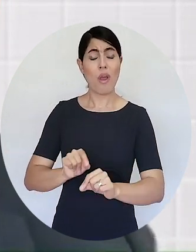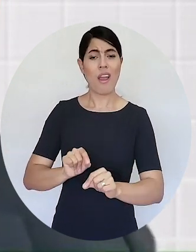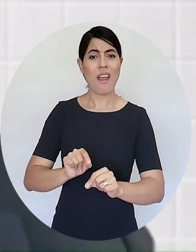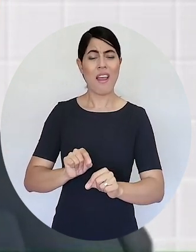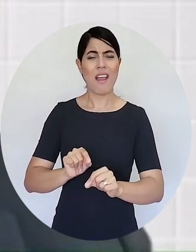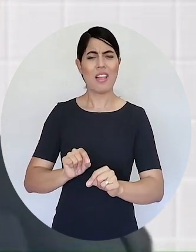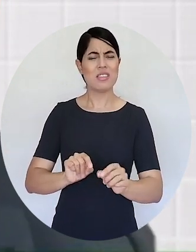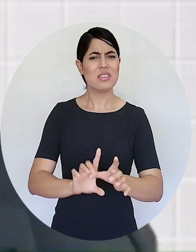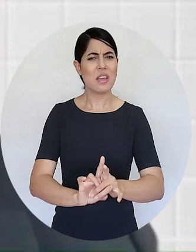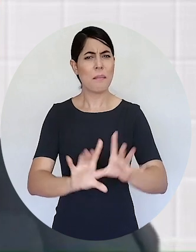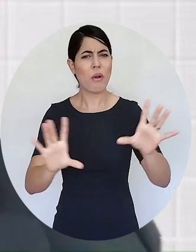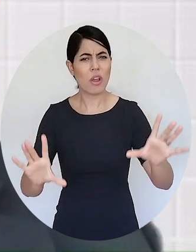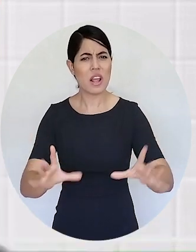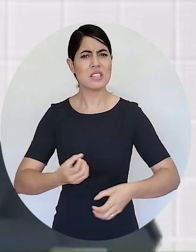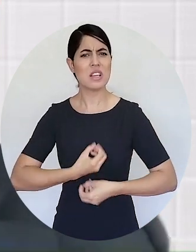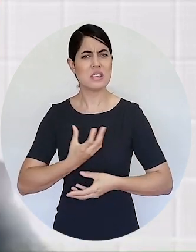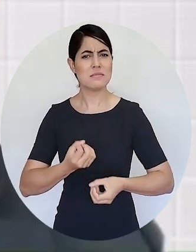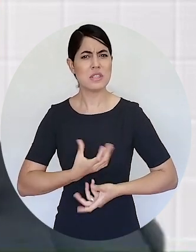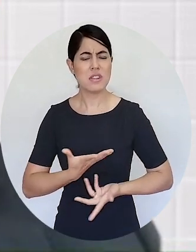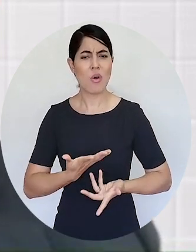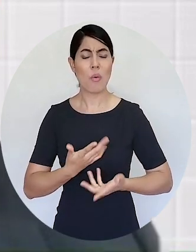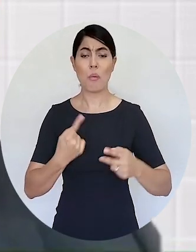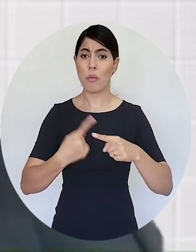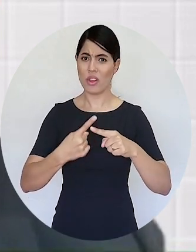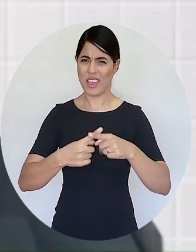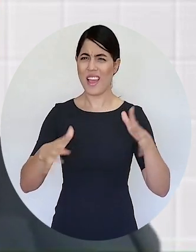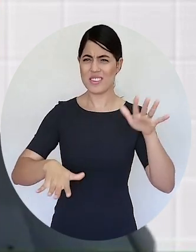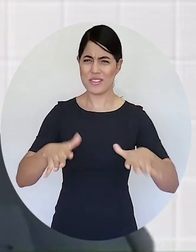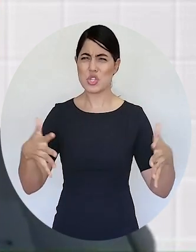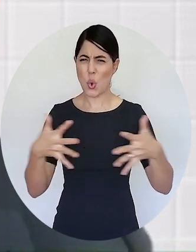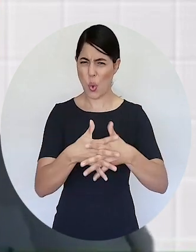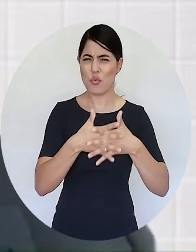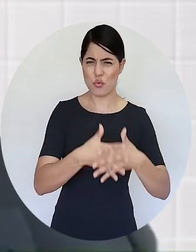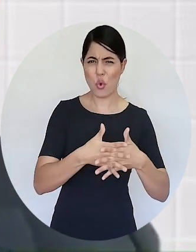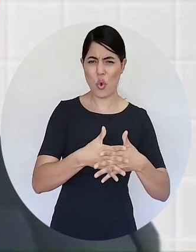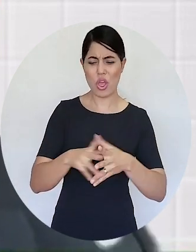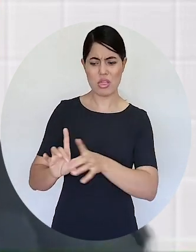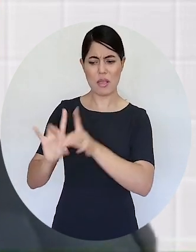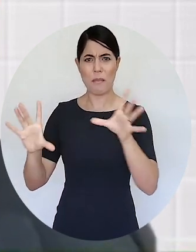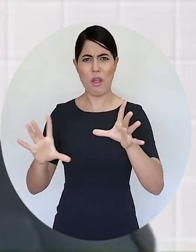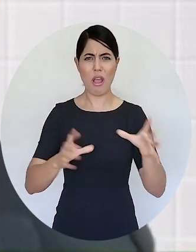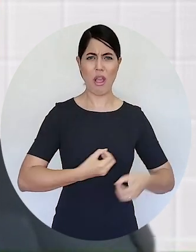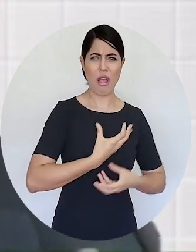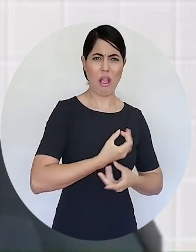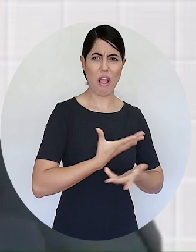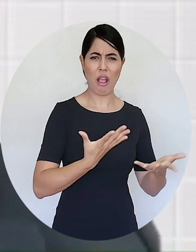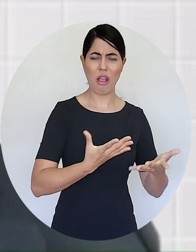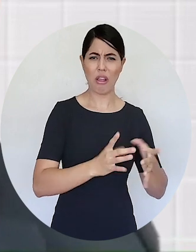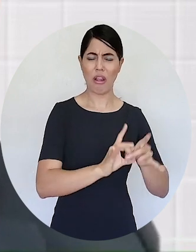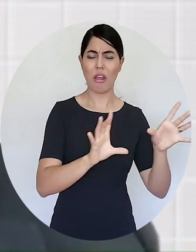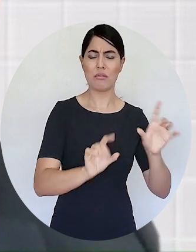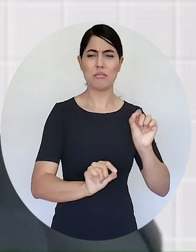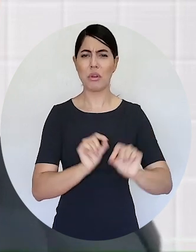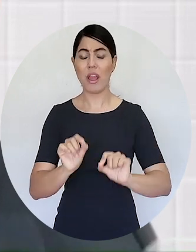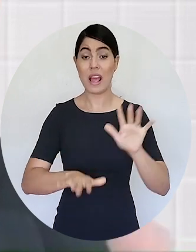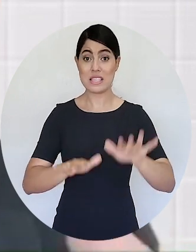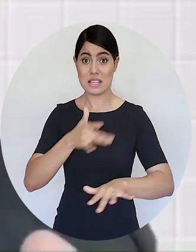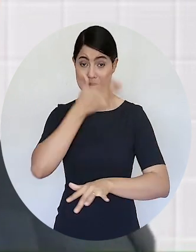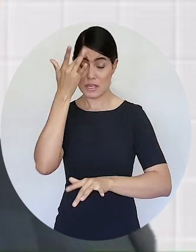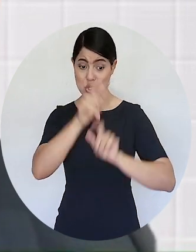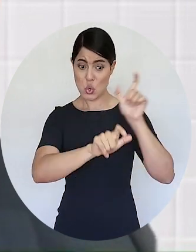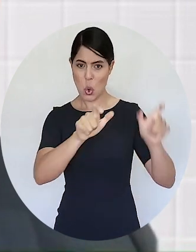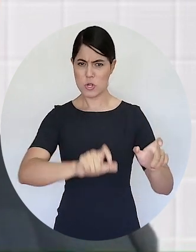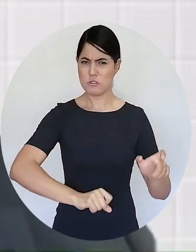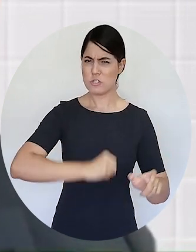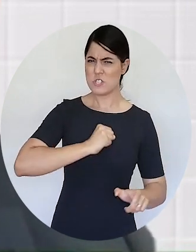entre democracia e liberdade de expressão, que muito se confunde na fala ilimitada dos raivosos, né? Eu